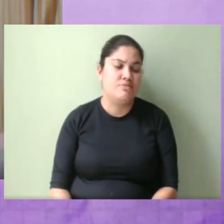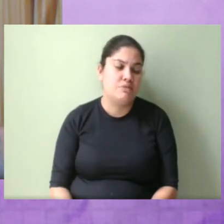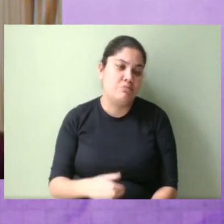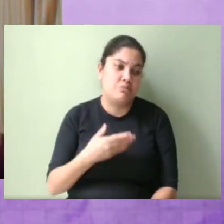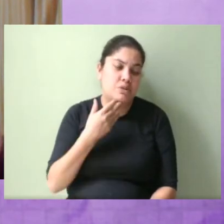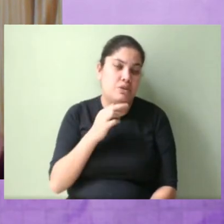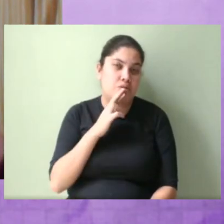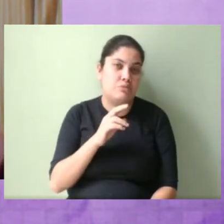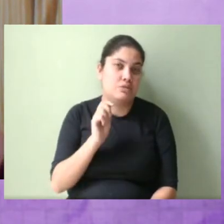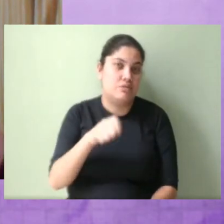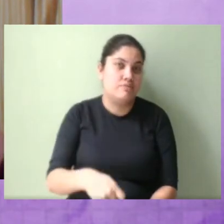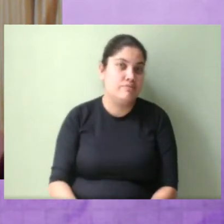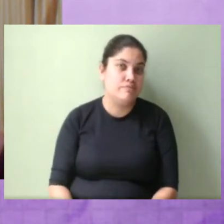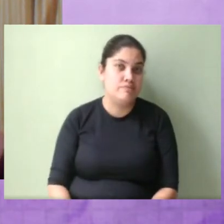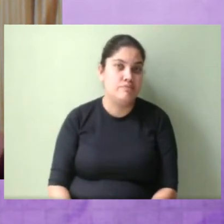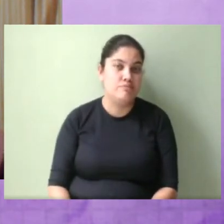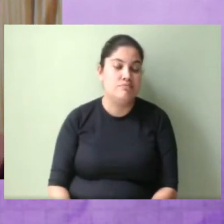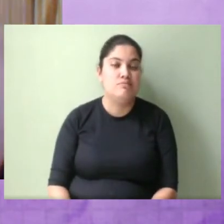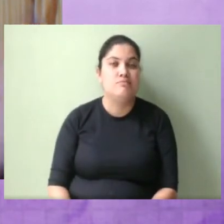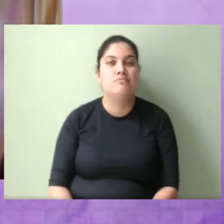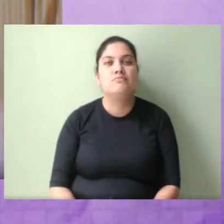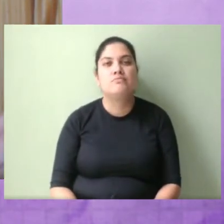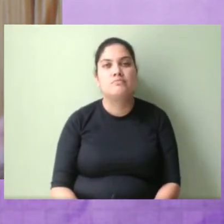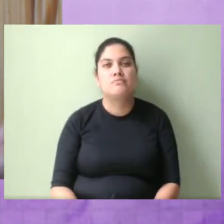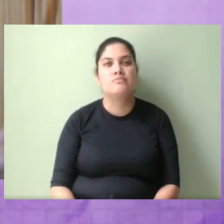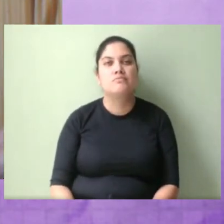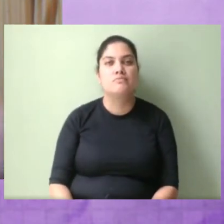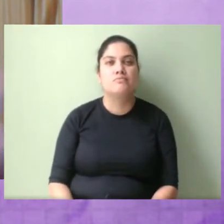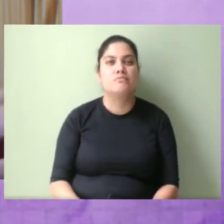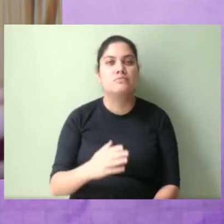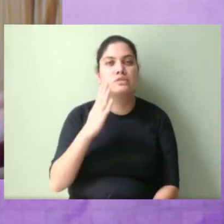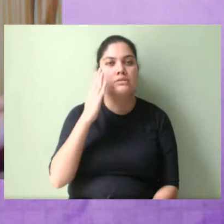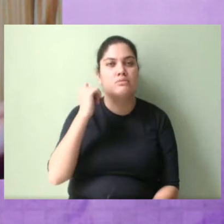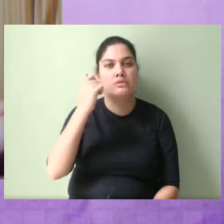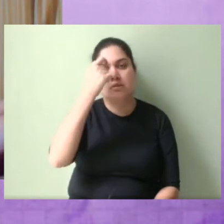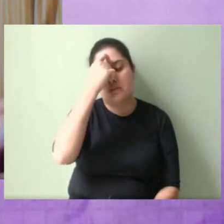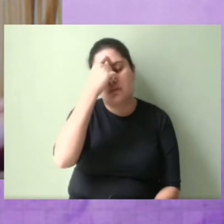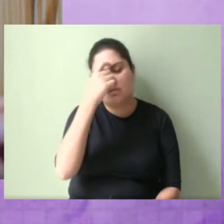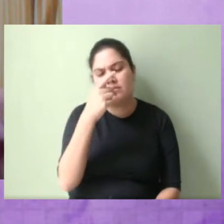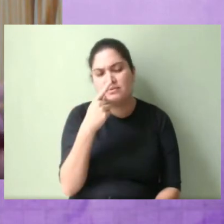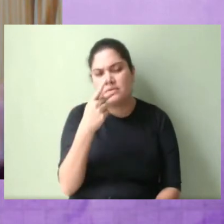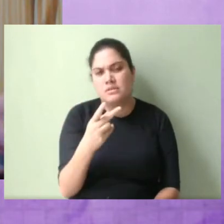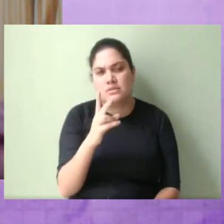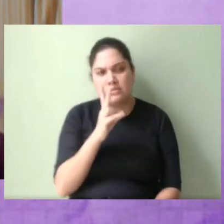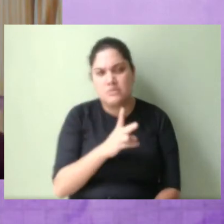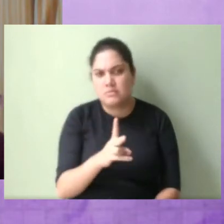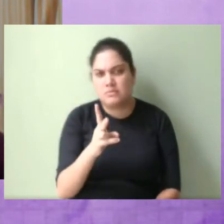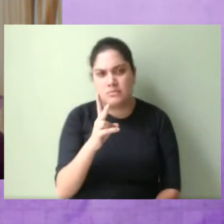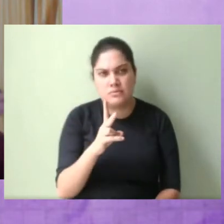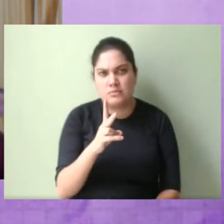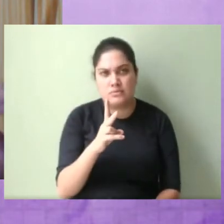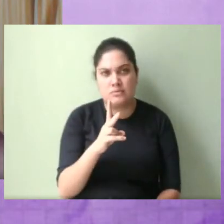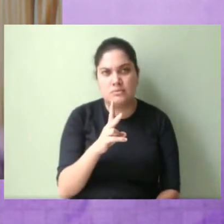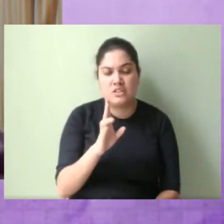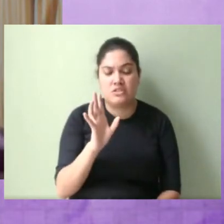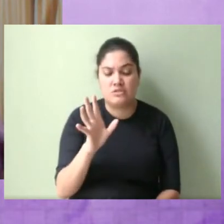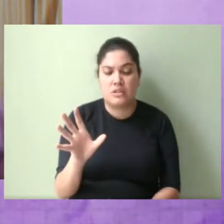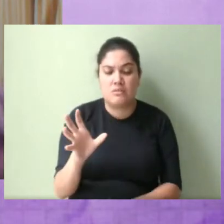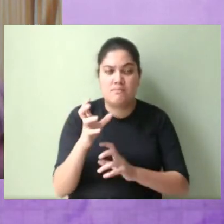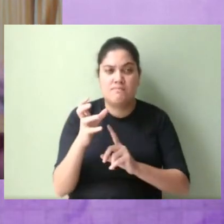eu consenti por várias outras questões que aconteceram antes, né? De assédio moral, de